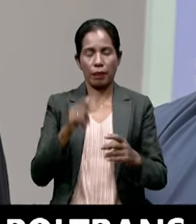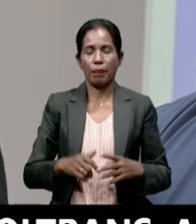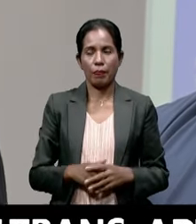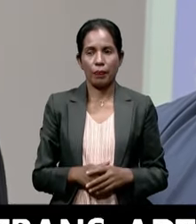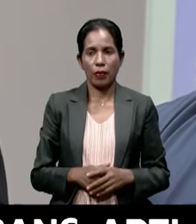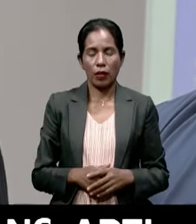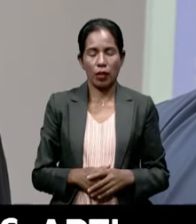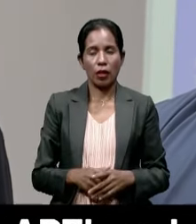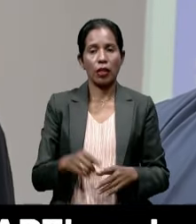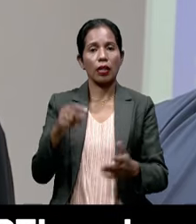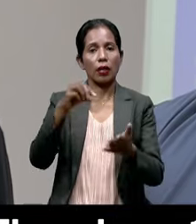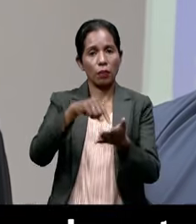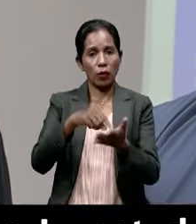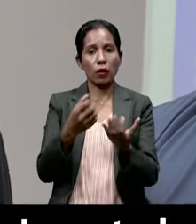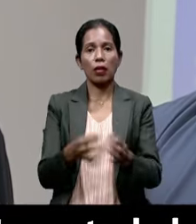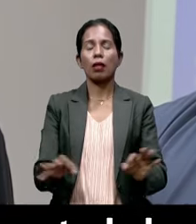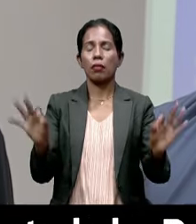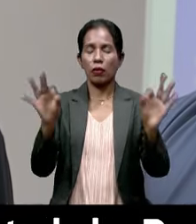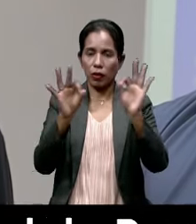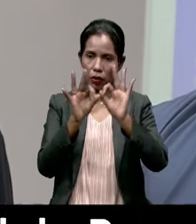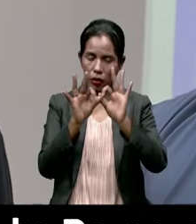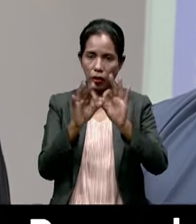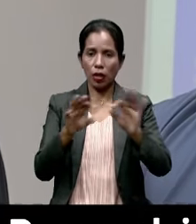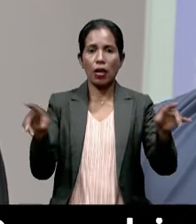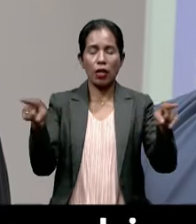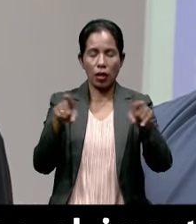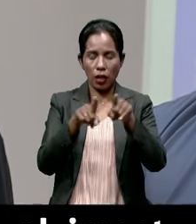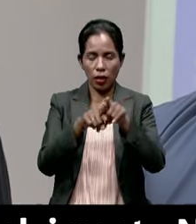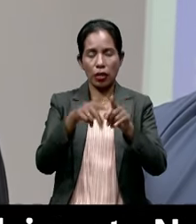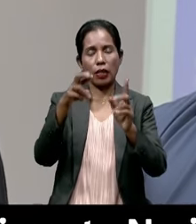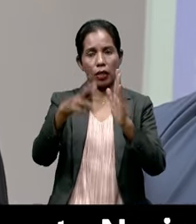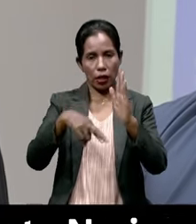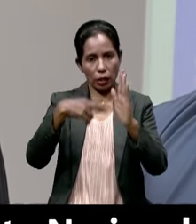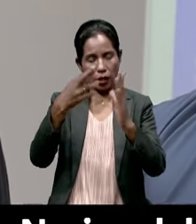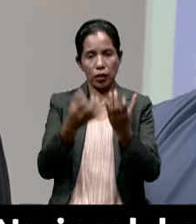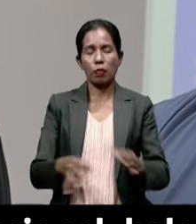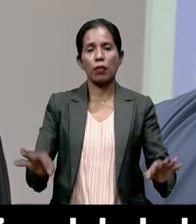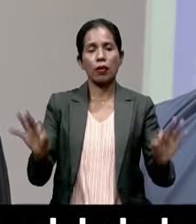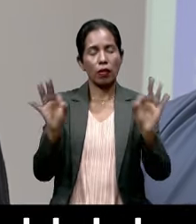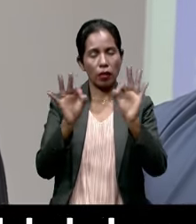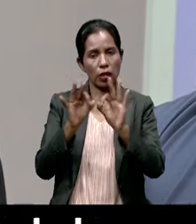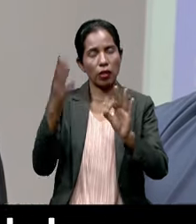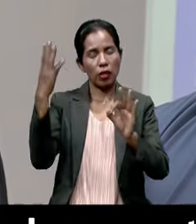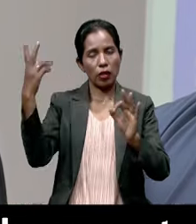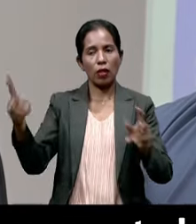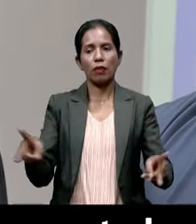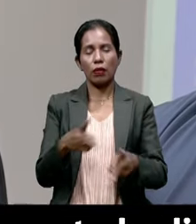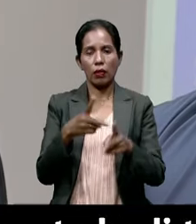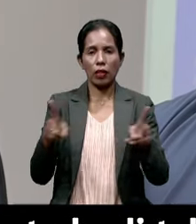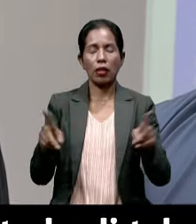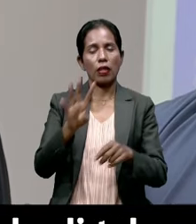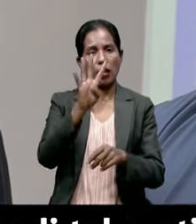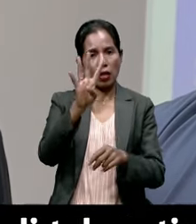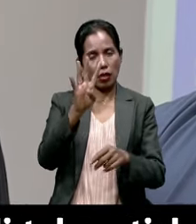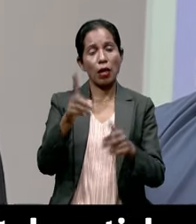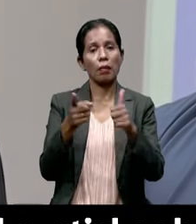Ia ponto importante nebe, mak sai nudar requisito principal, ia voluntário, ia buat hat.